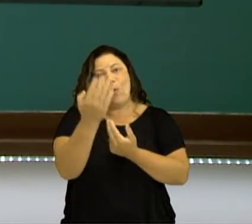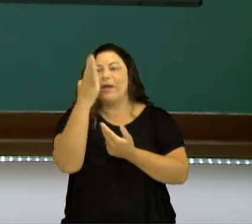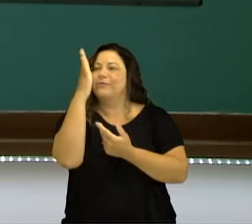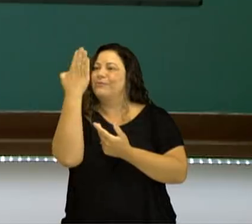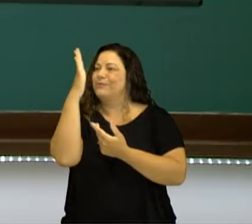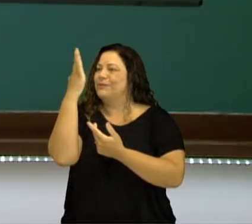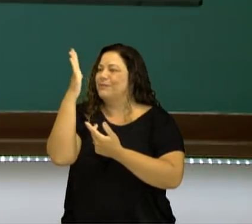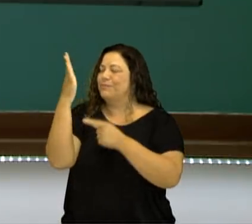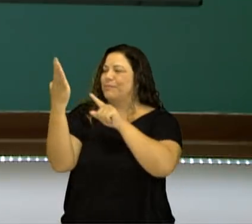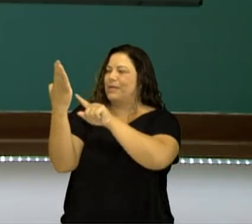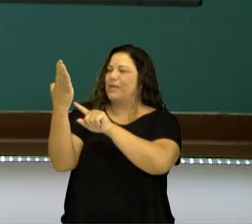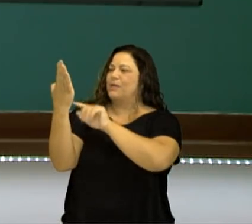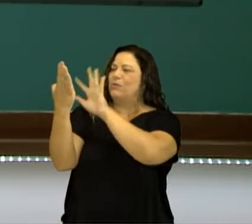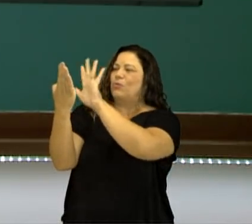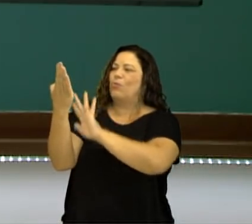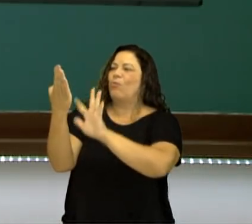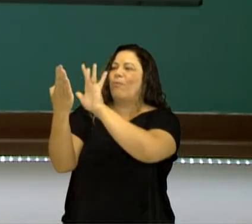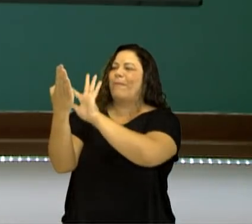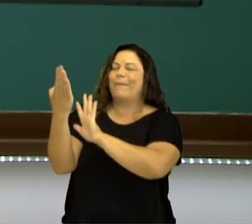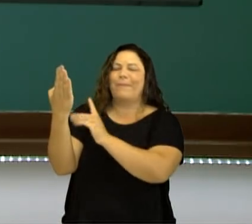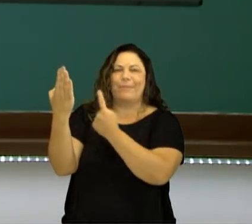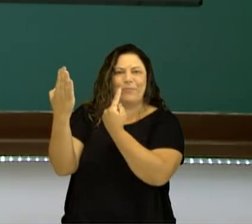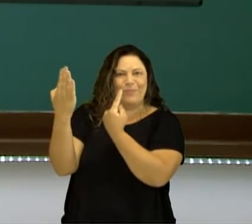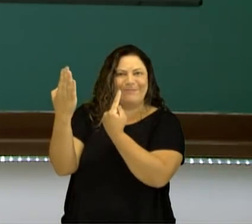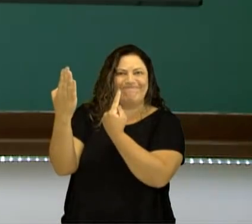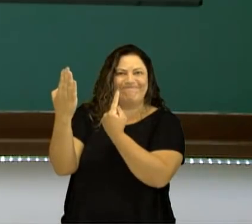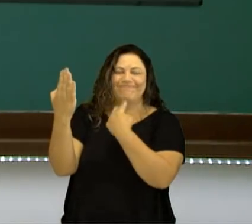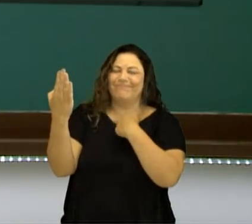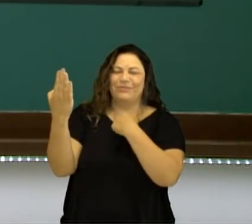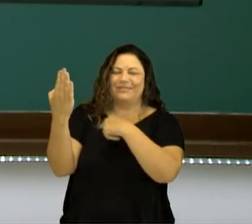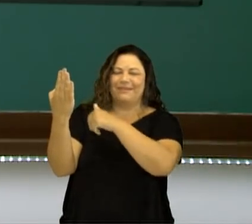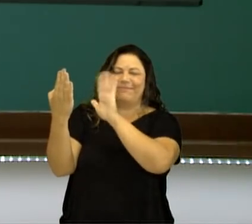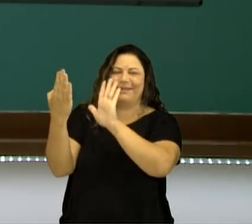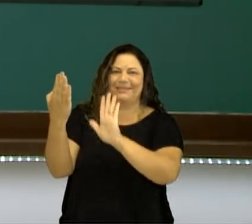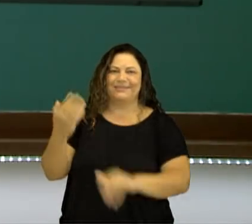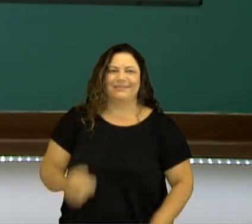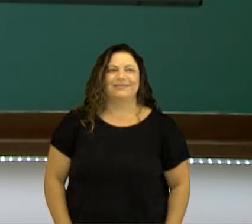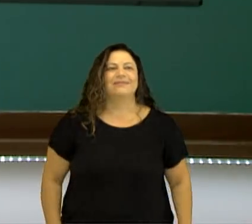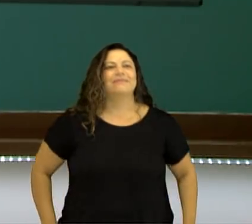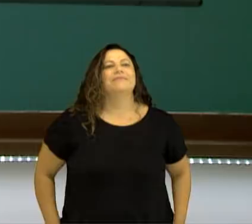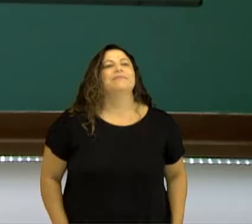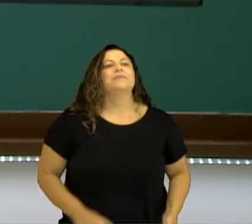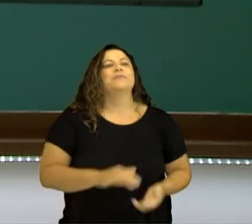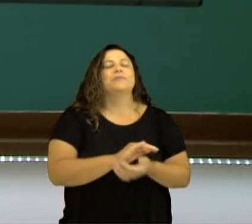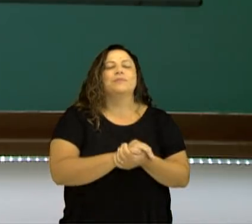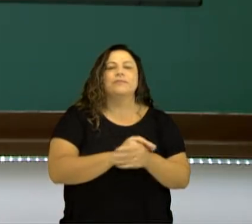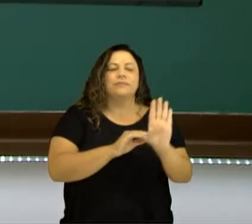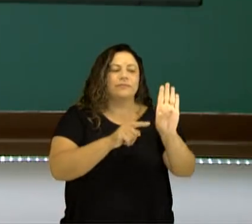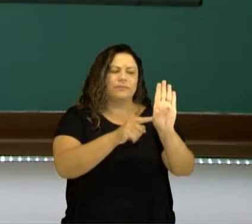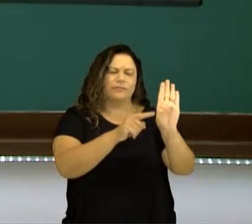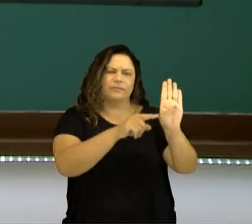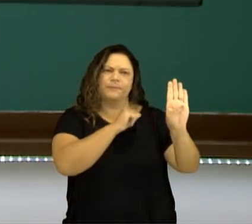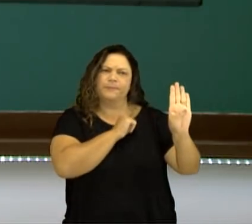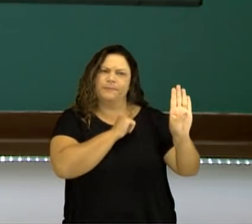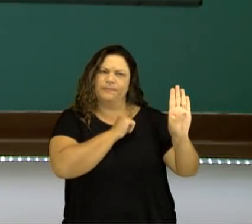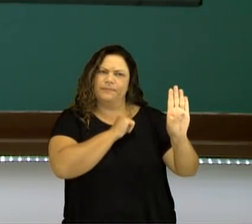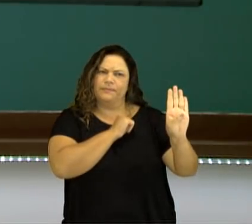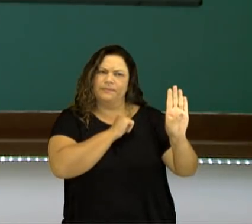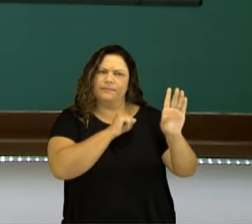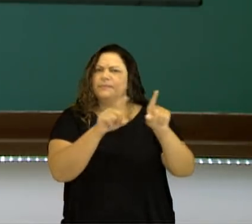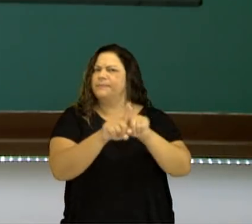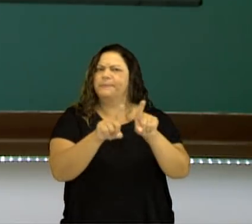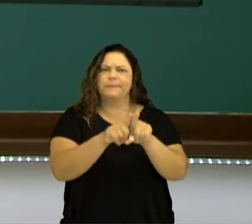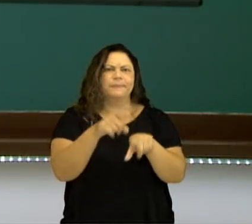imagem refletida, tá? Não podem ter mais. Na letra B também não apareceu função,